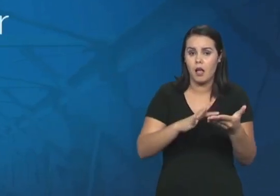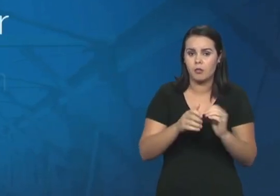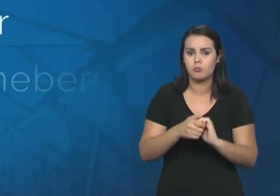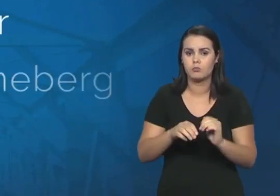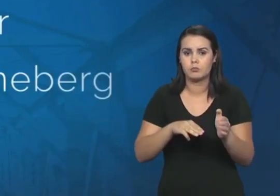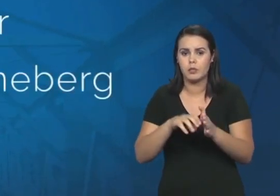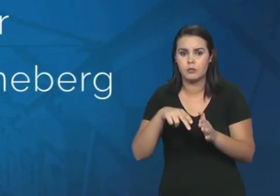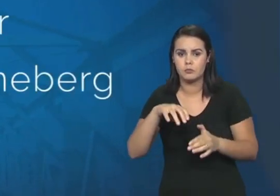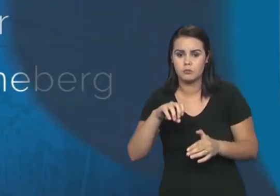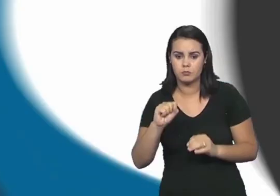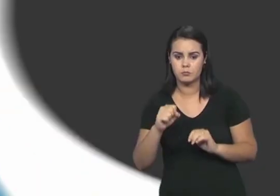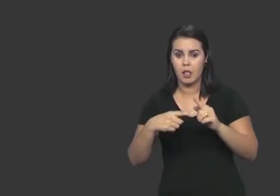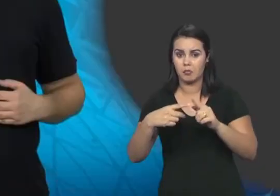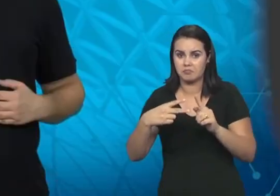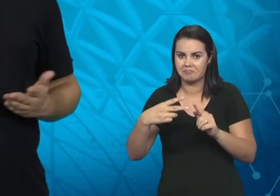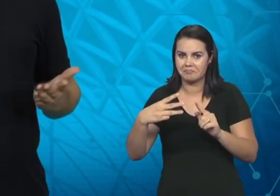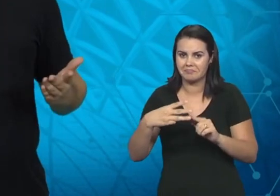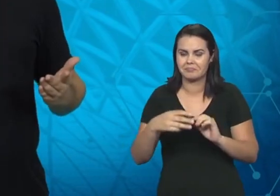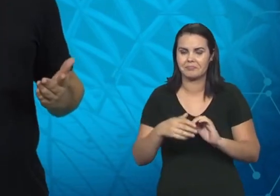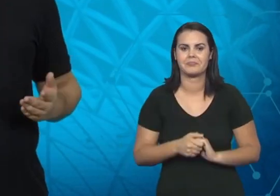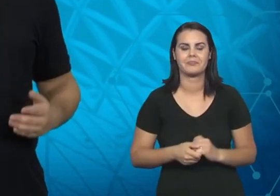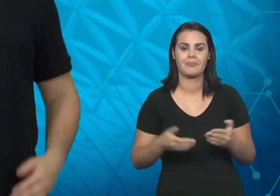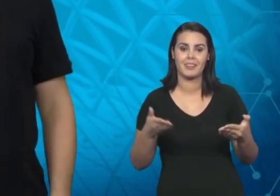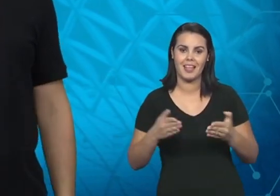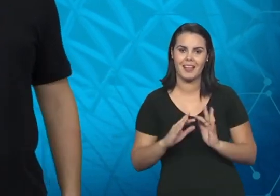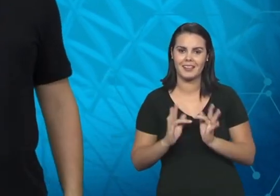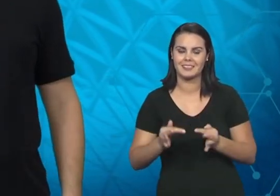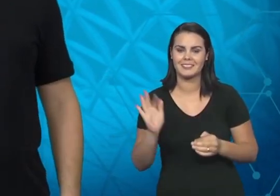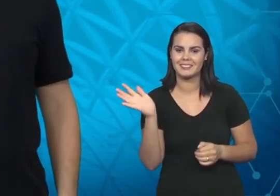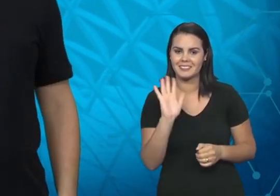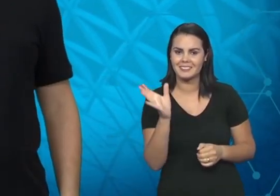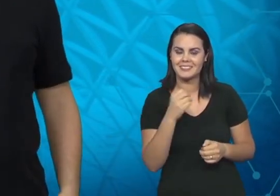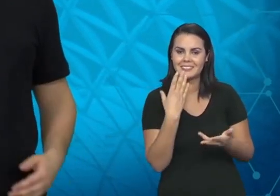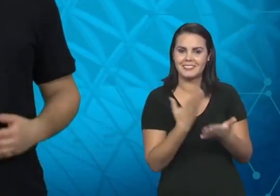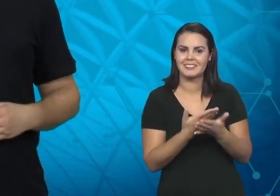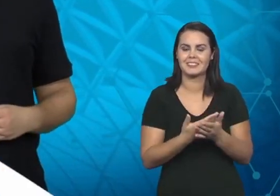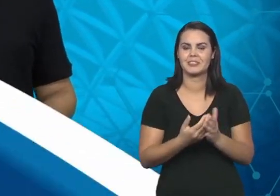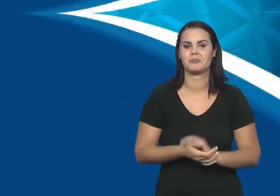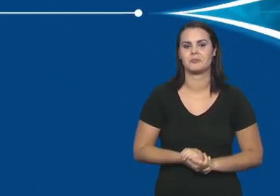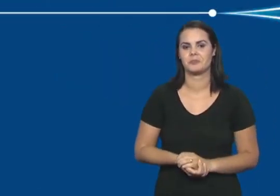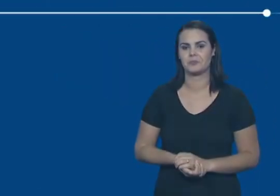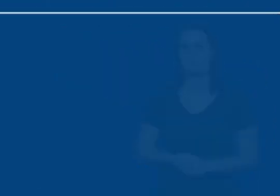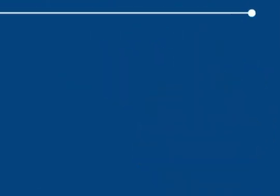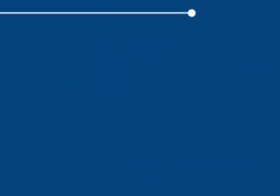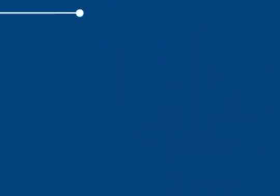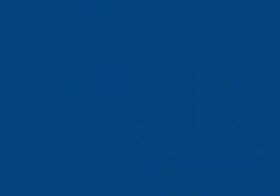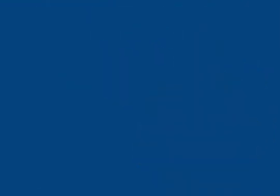de Ritter e de Henneberg? Eu fico por aqui. Bons estudos e até a próxima!